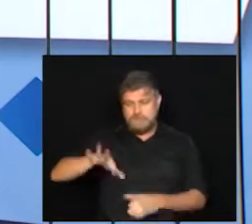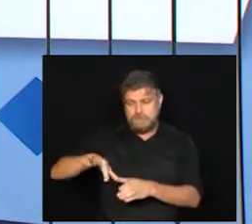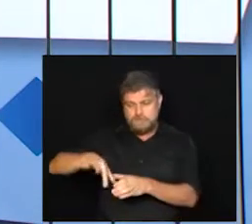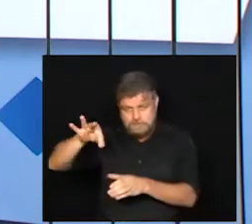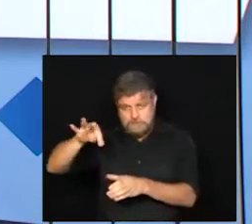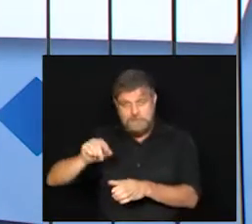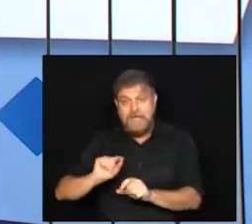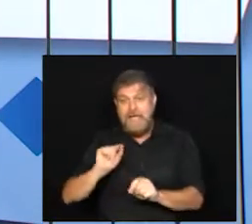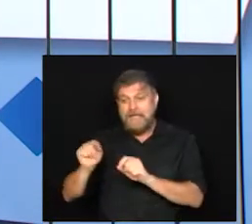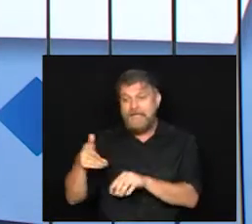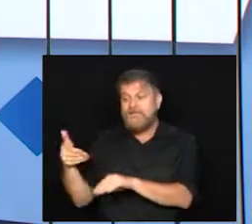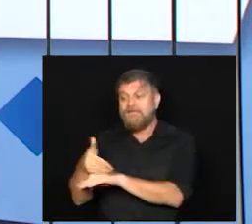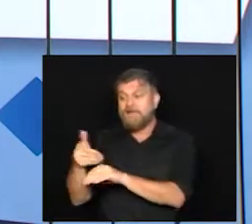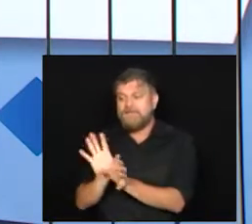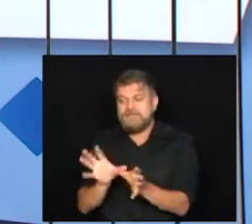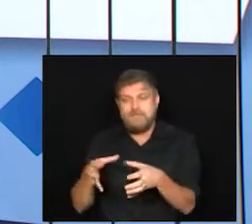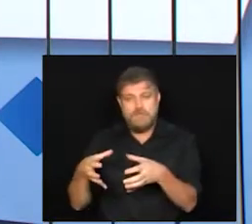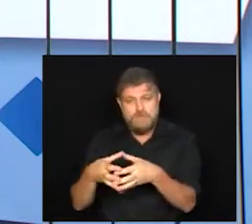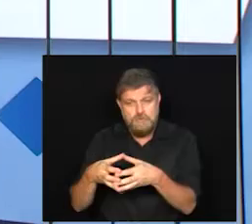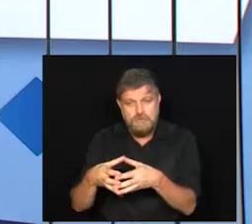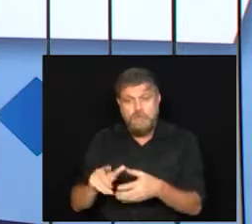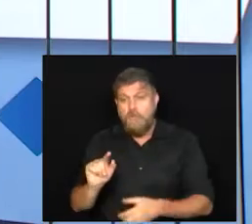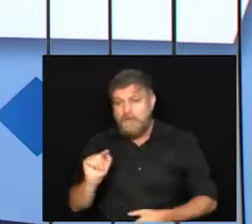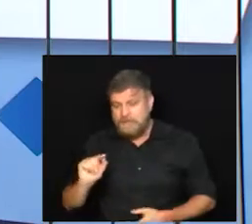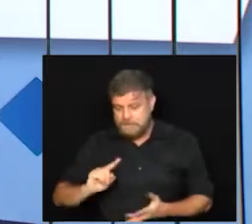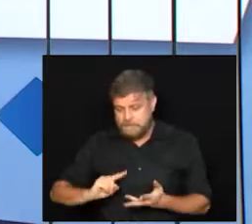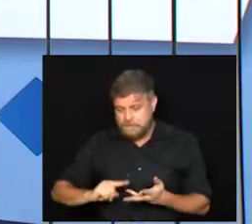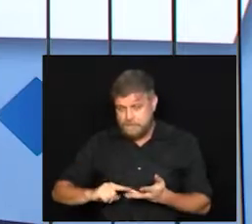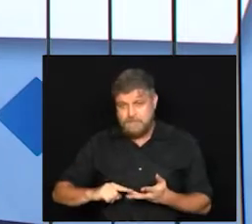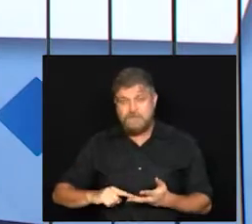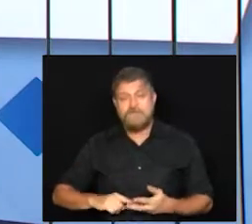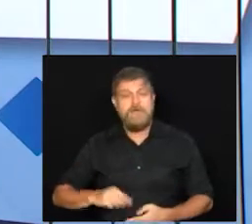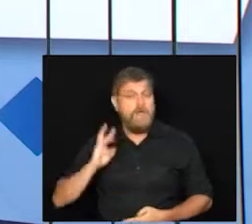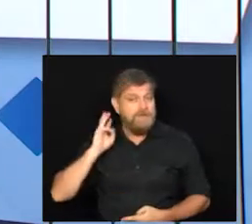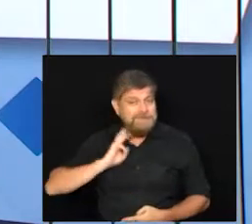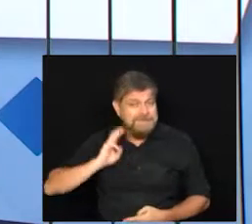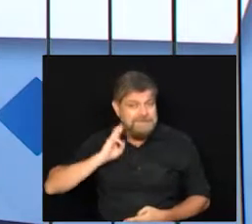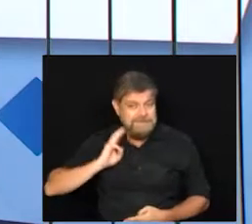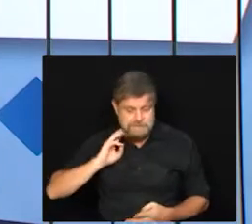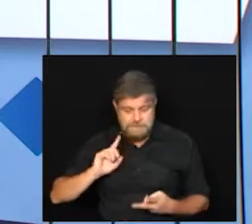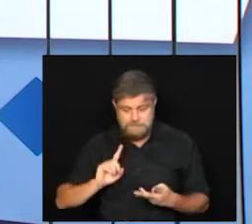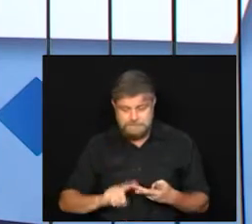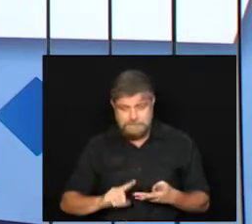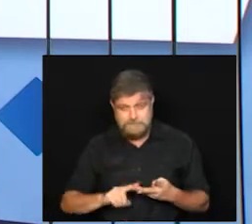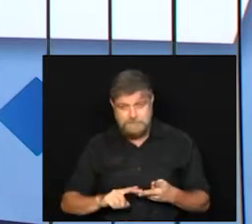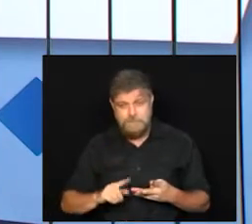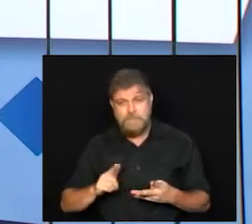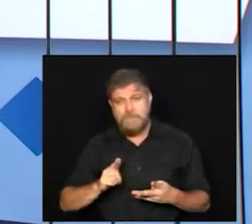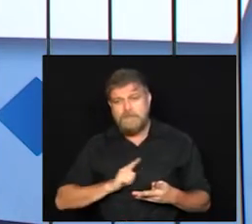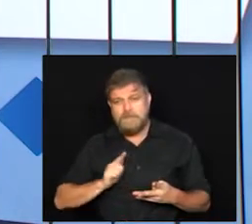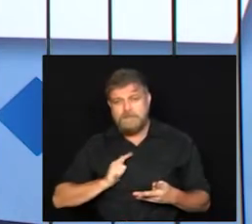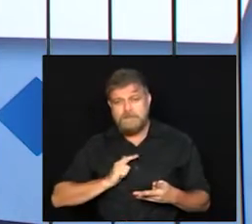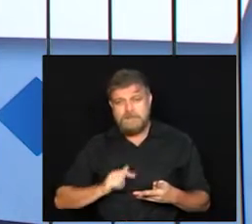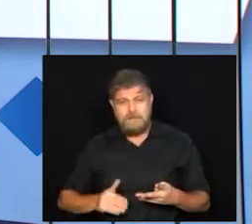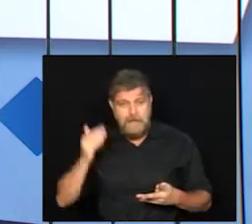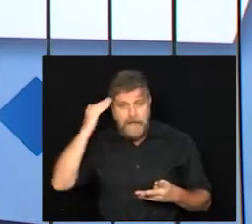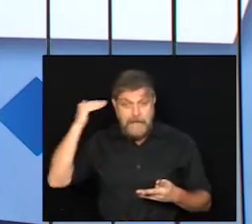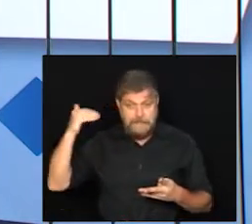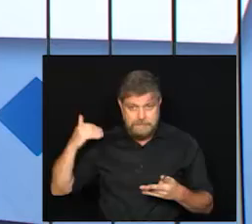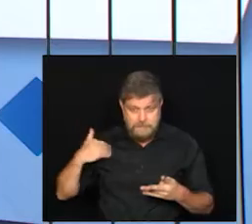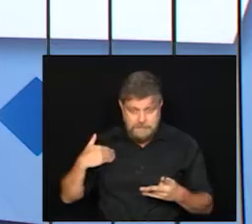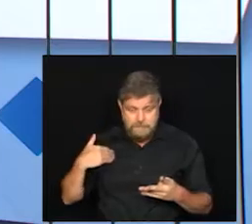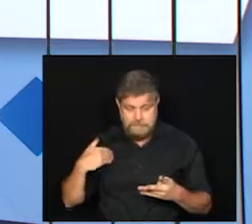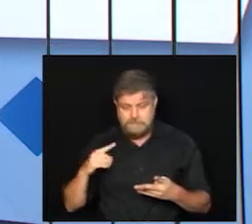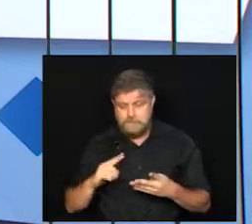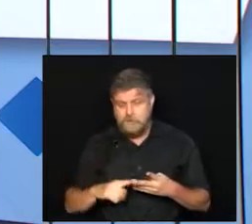dos componentes da comissão, que ficará assim, olha, além do vereador Cecílio, a formação é da vereadora Débora